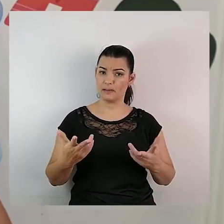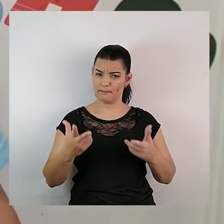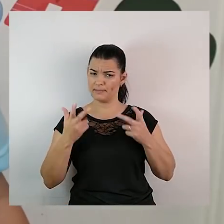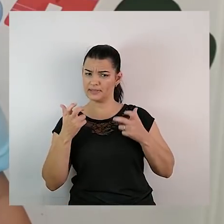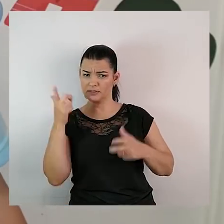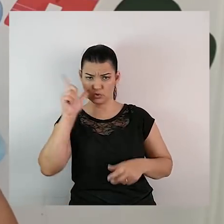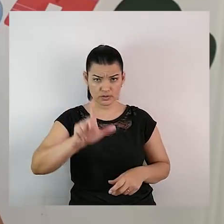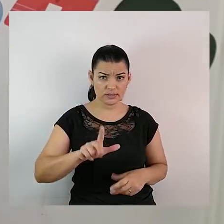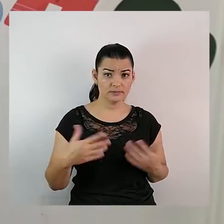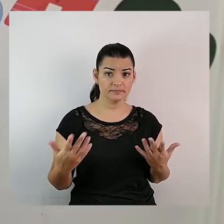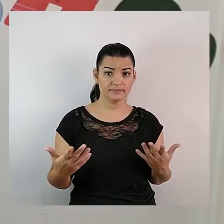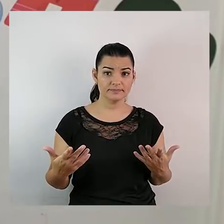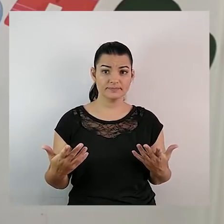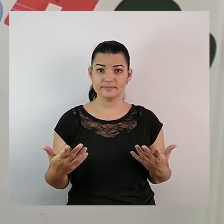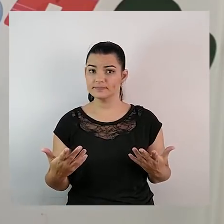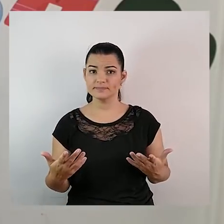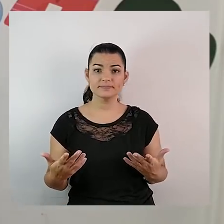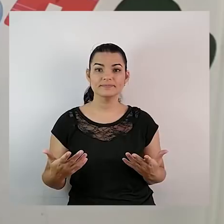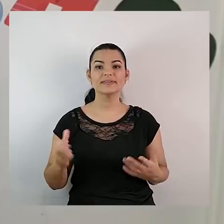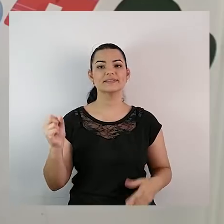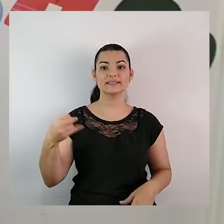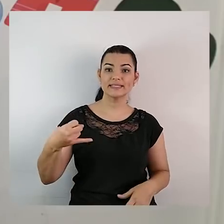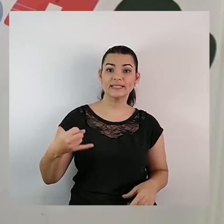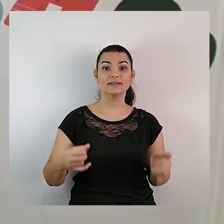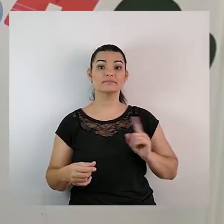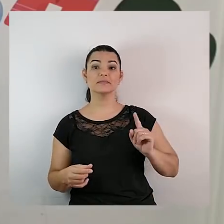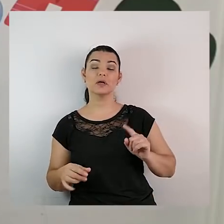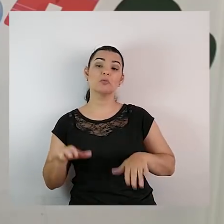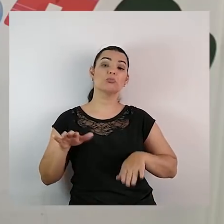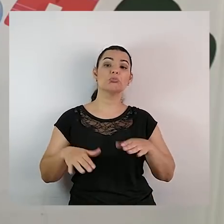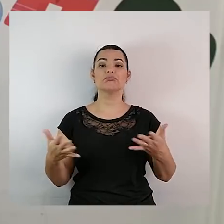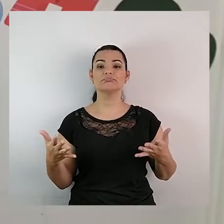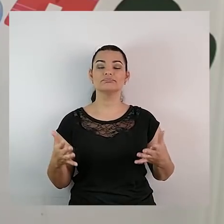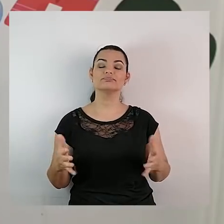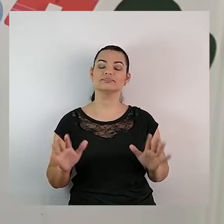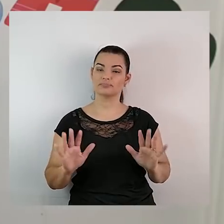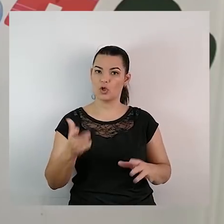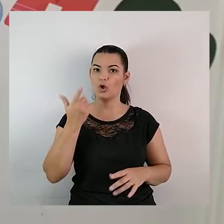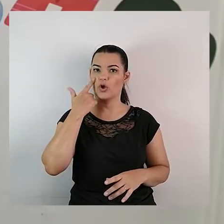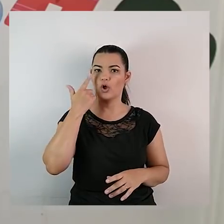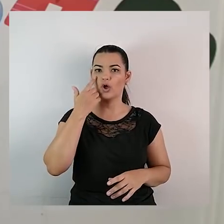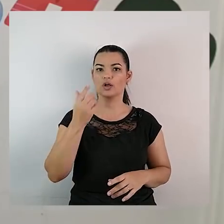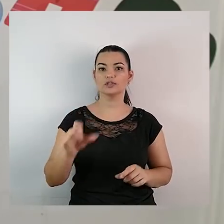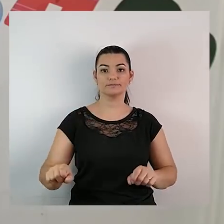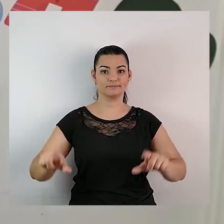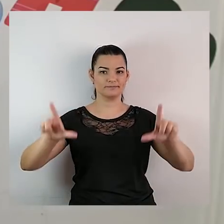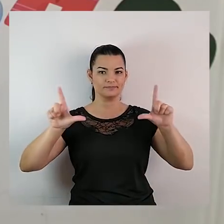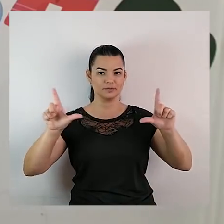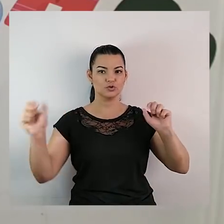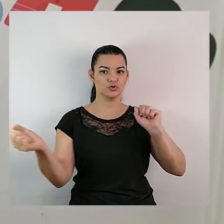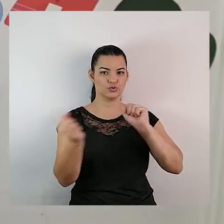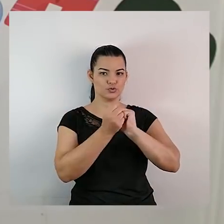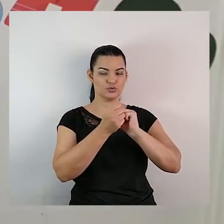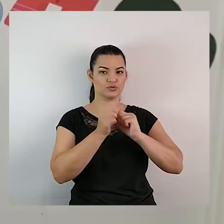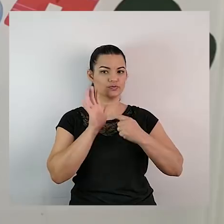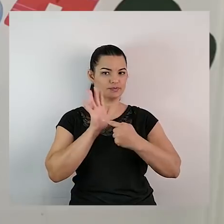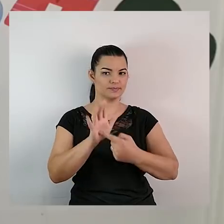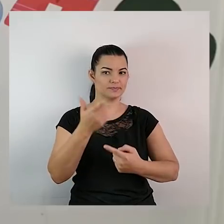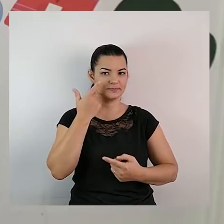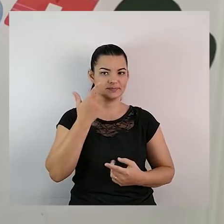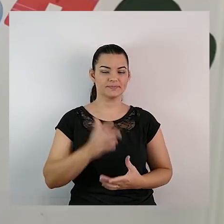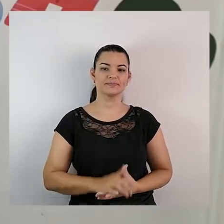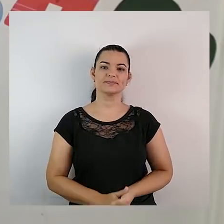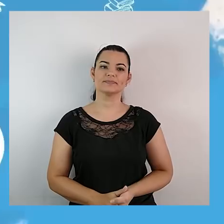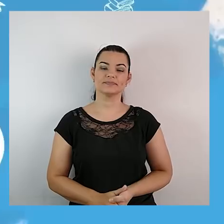Conseguiram perceber alguma coisa? Sim, não, talvez. Então, observe na tela compartilhada agora o que eu